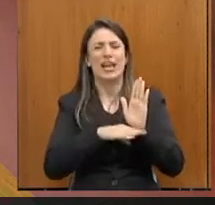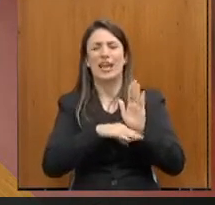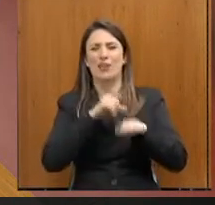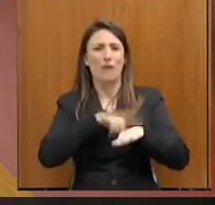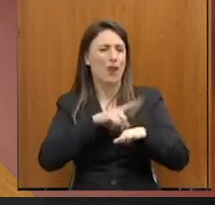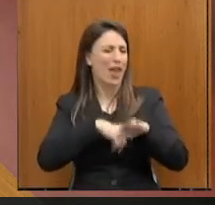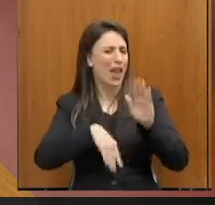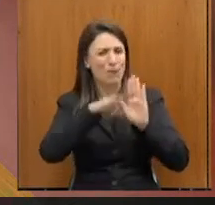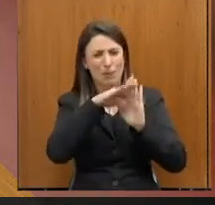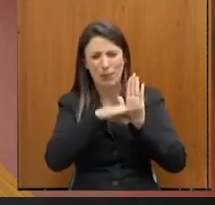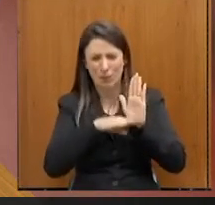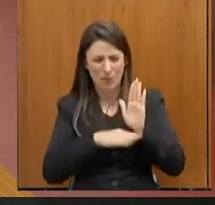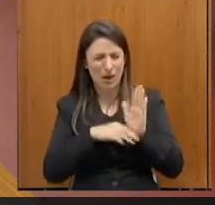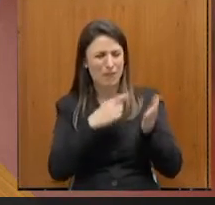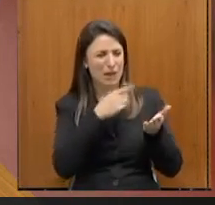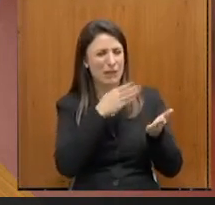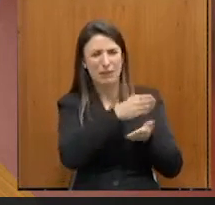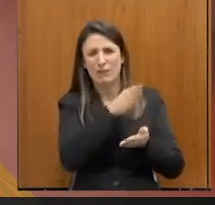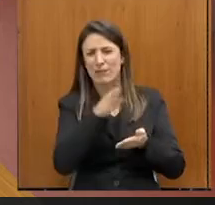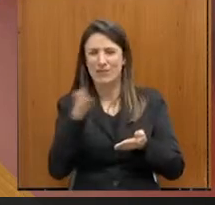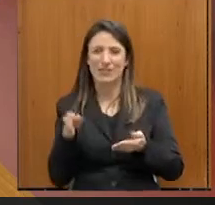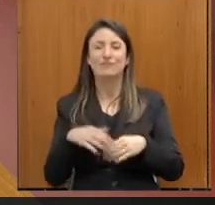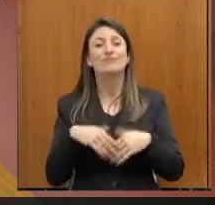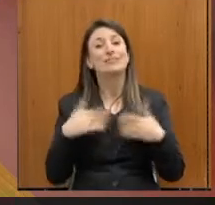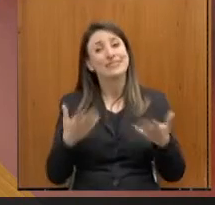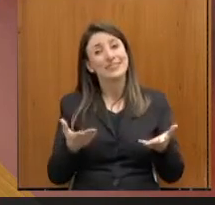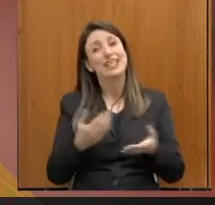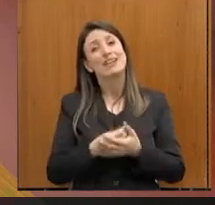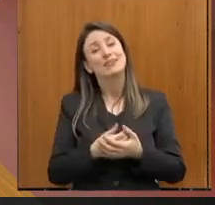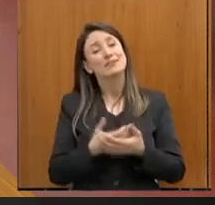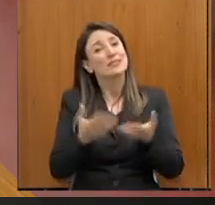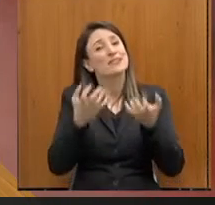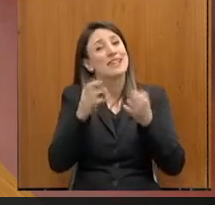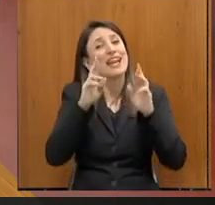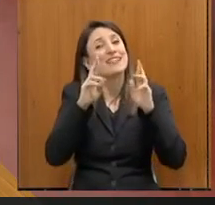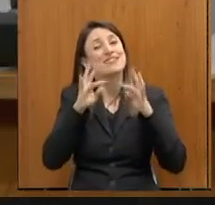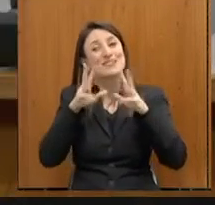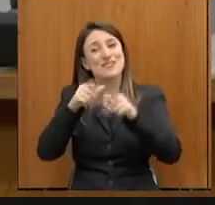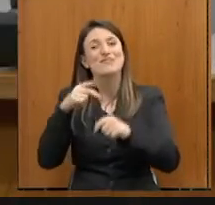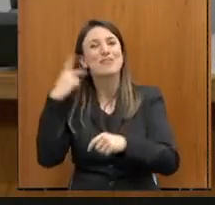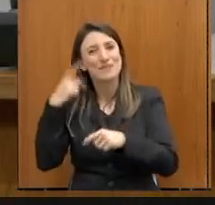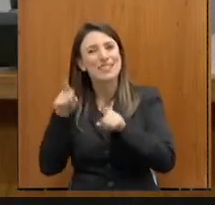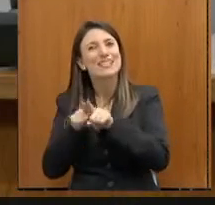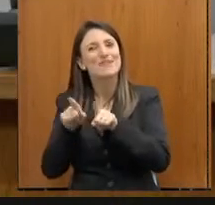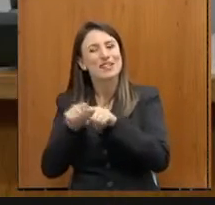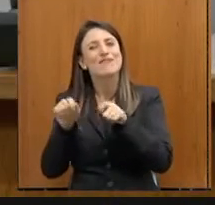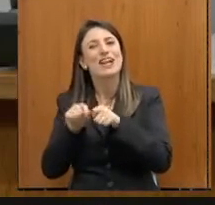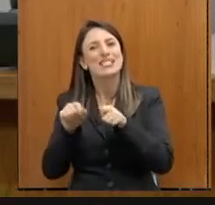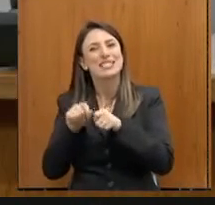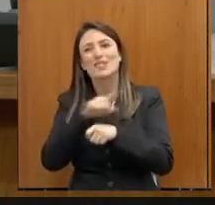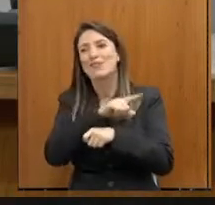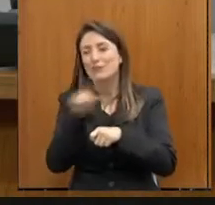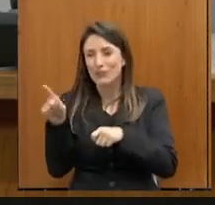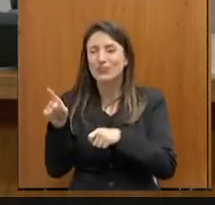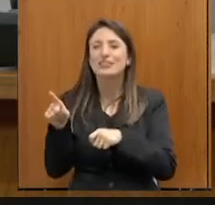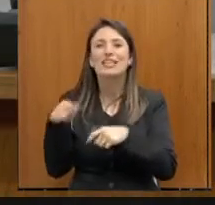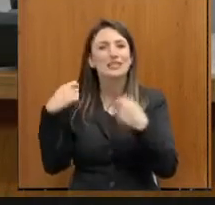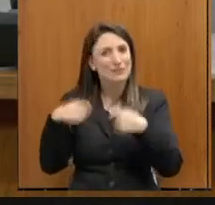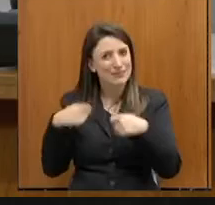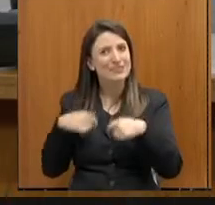isso que a gente espera é de que todos vocês parlamentares legítimos representantes do povo Mineiro também